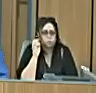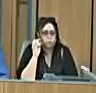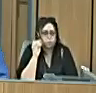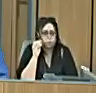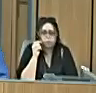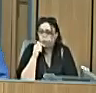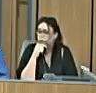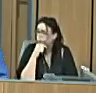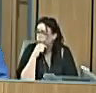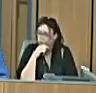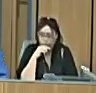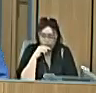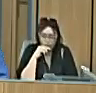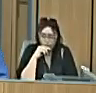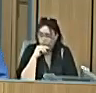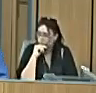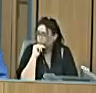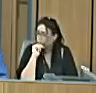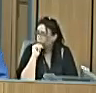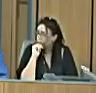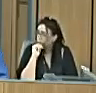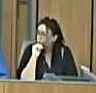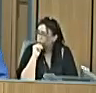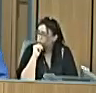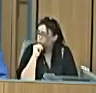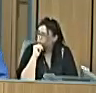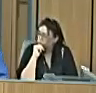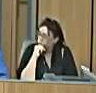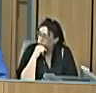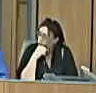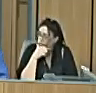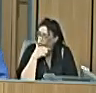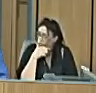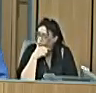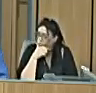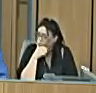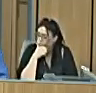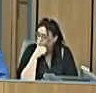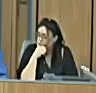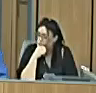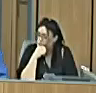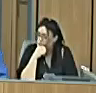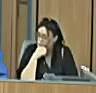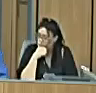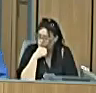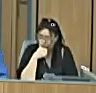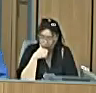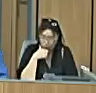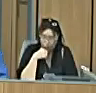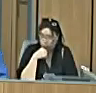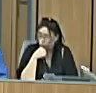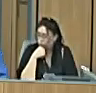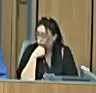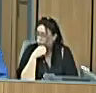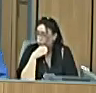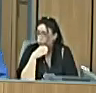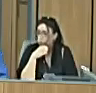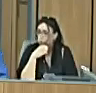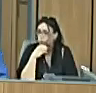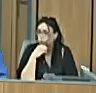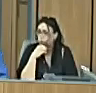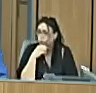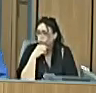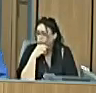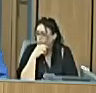fosse cumprido esse acordo o governo do estado não cumpriu a parte dele está nos compelindo apagar a greve